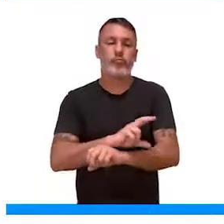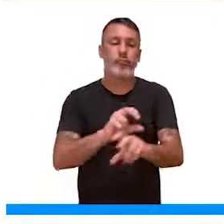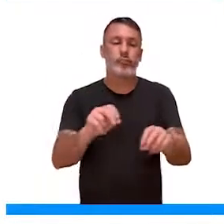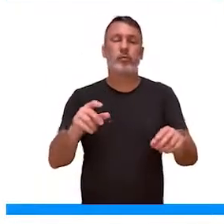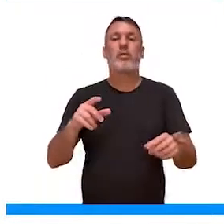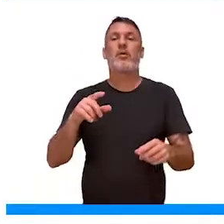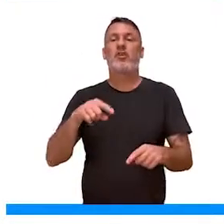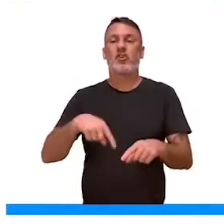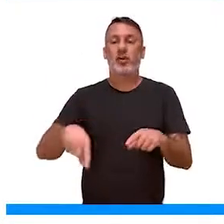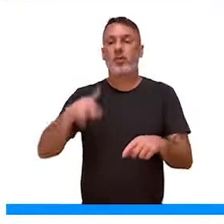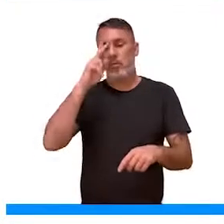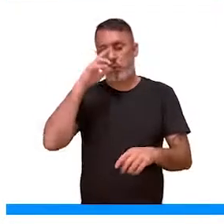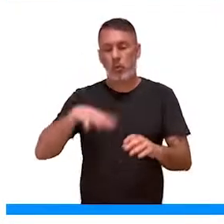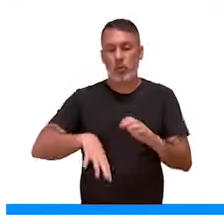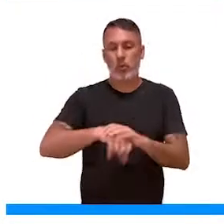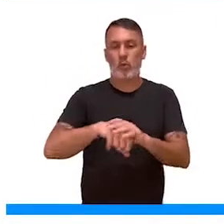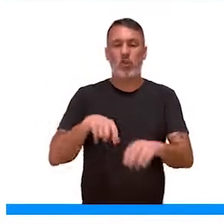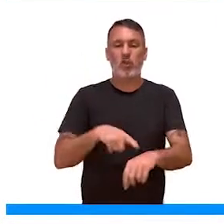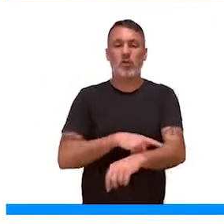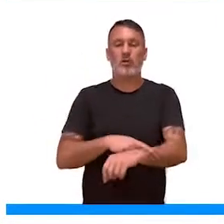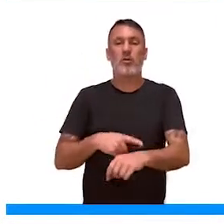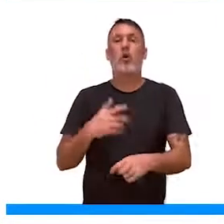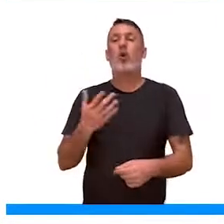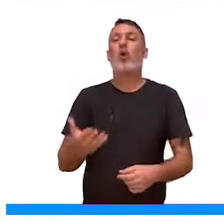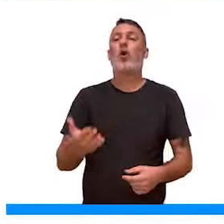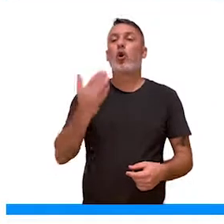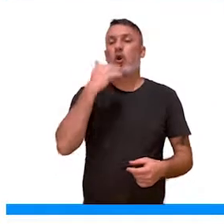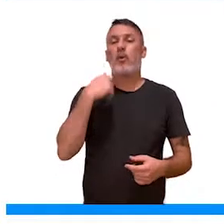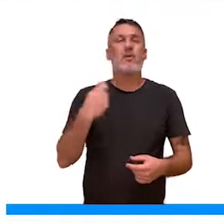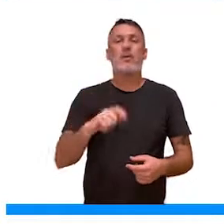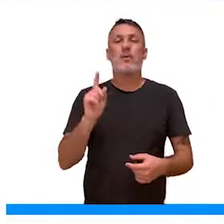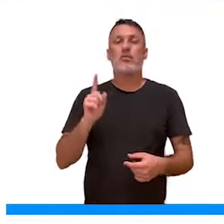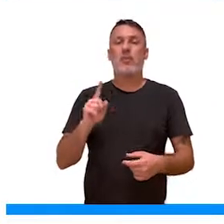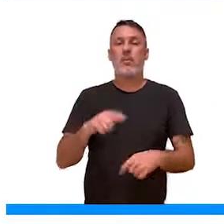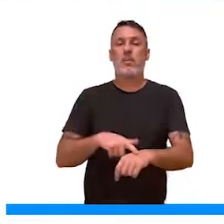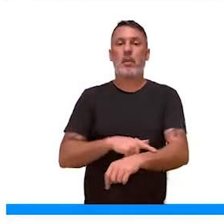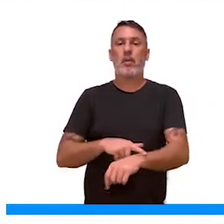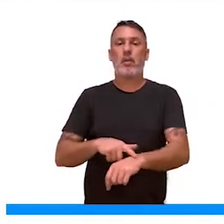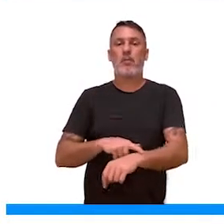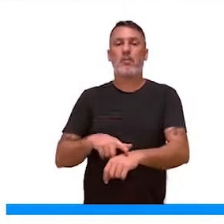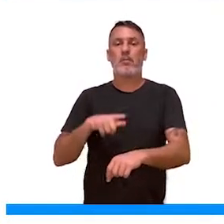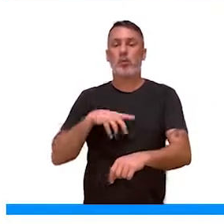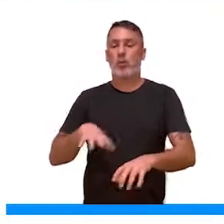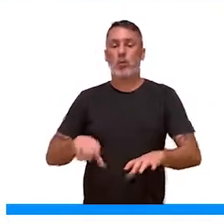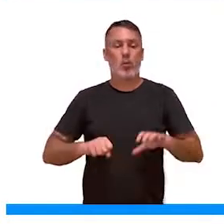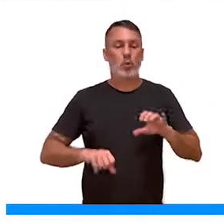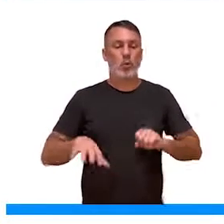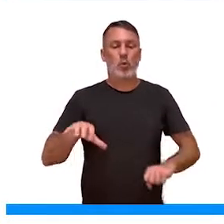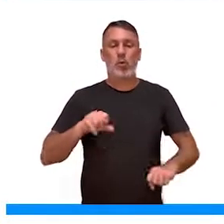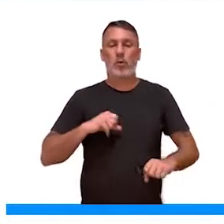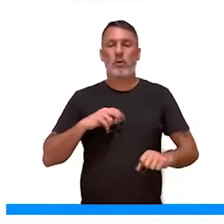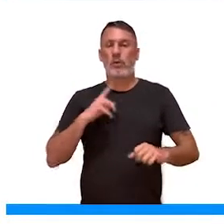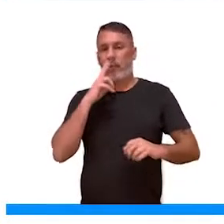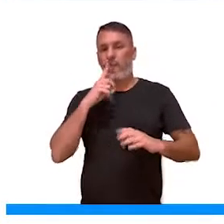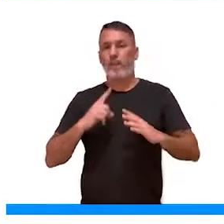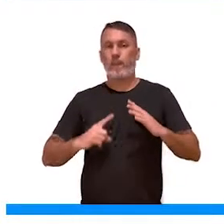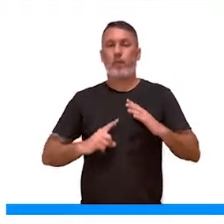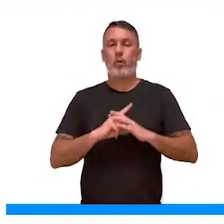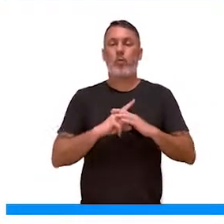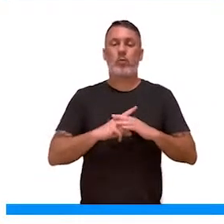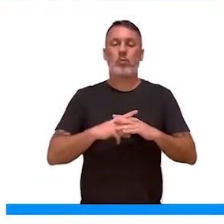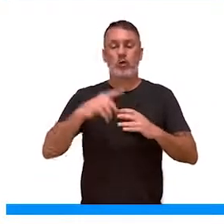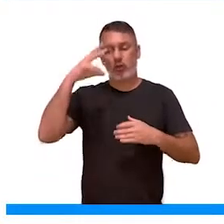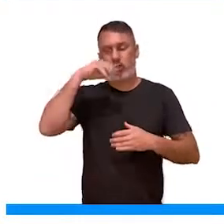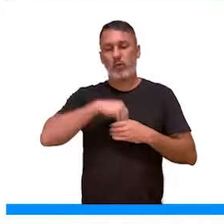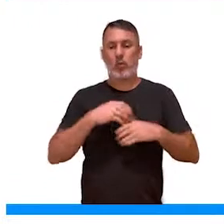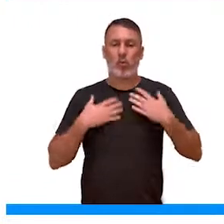penetrar ativamente pela pele do ser humano. Ele não precisa ingerir, tá? Não é ingestão. Ele entra, ele perfura o tecido e